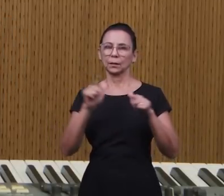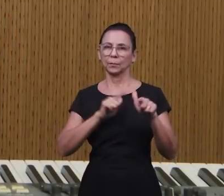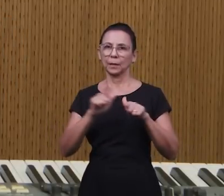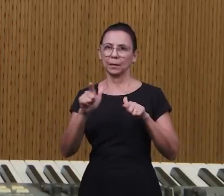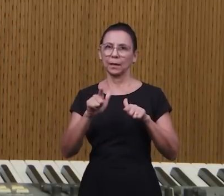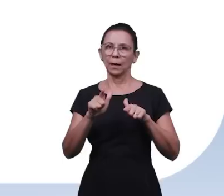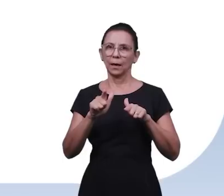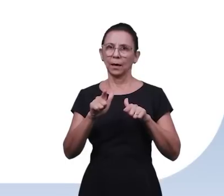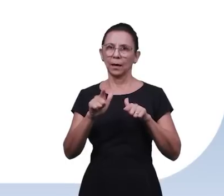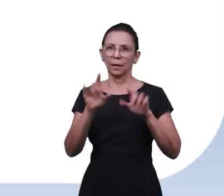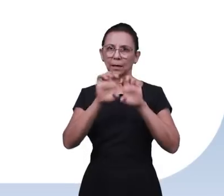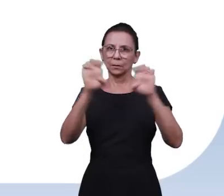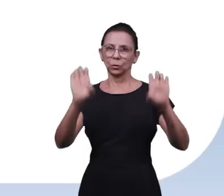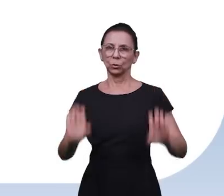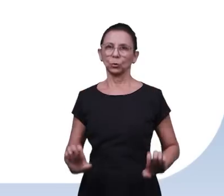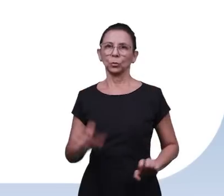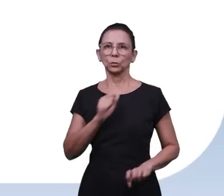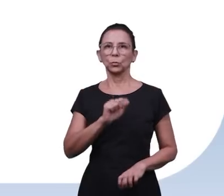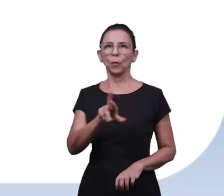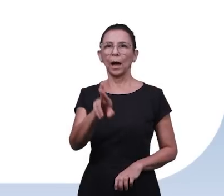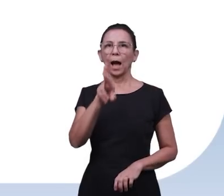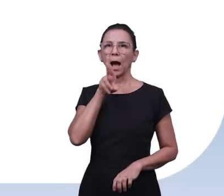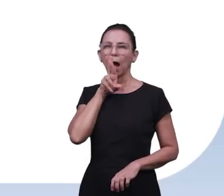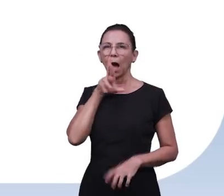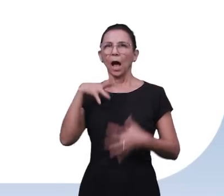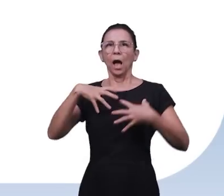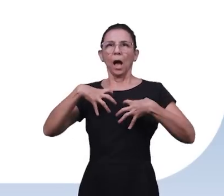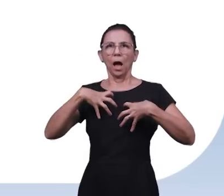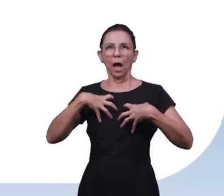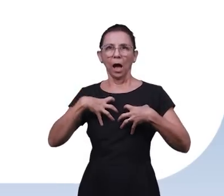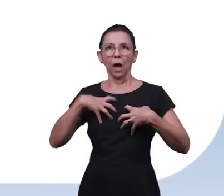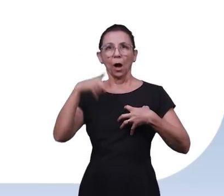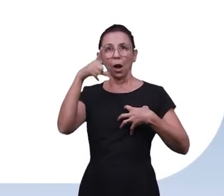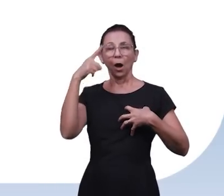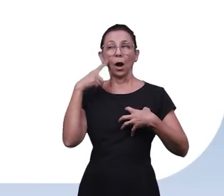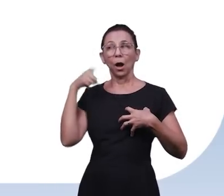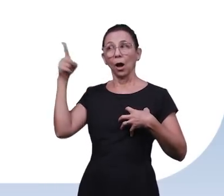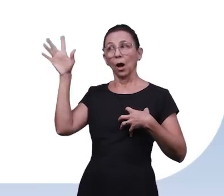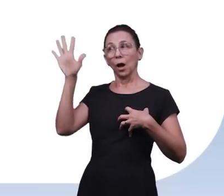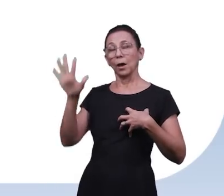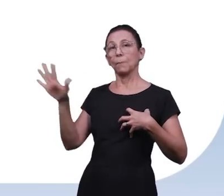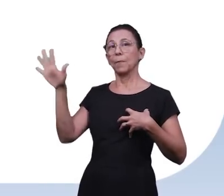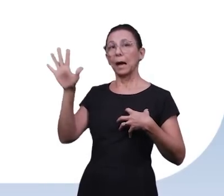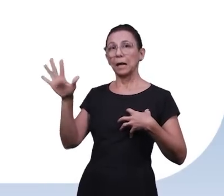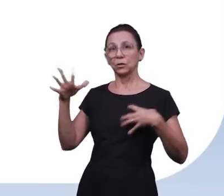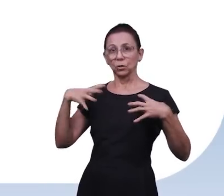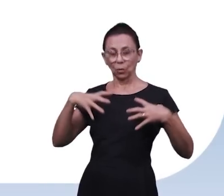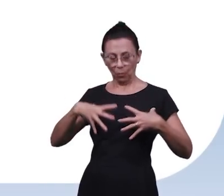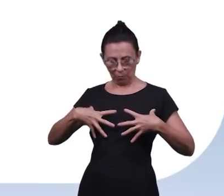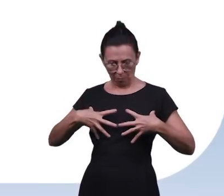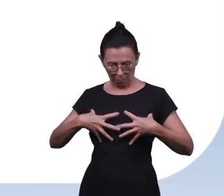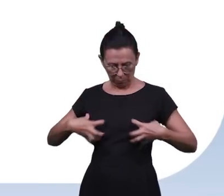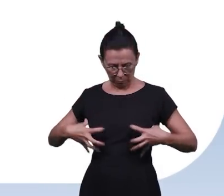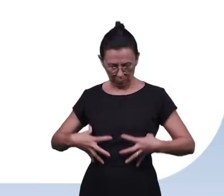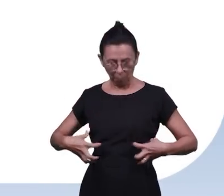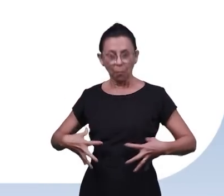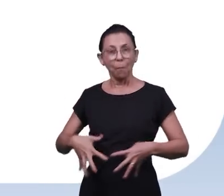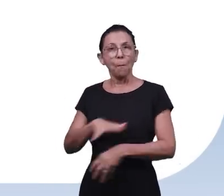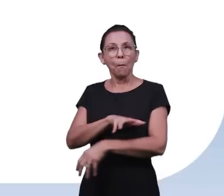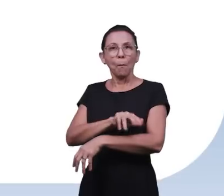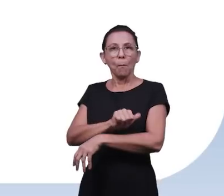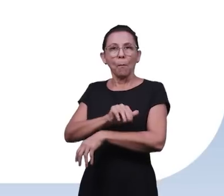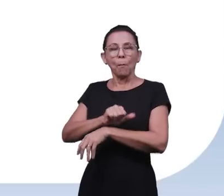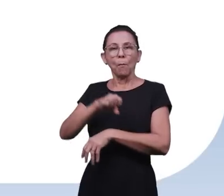respiratória. Todo o suporte muscular que você possui no seu corpo funciona